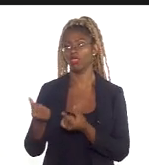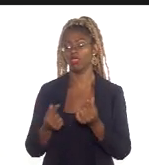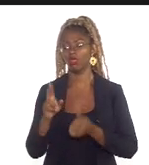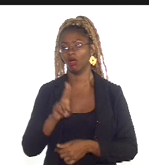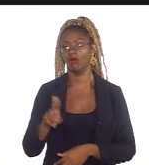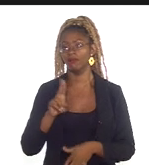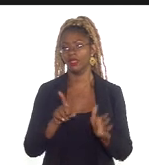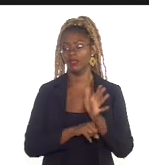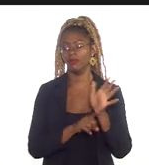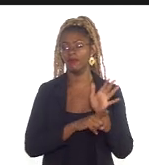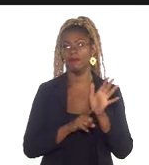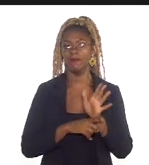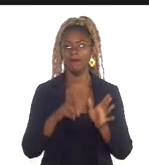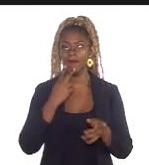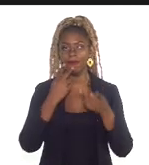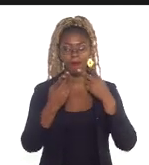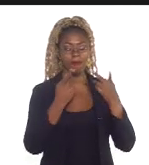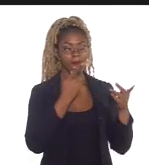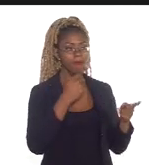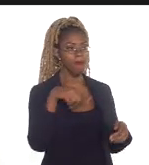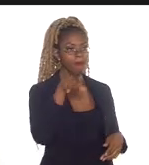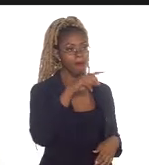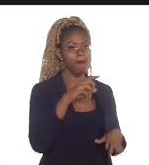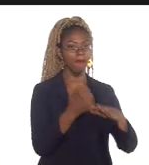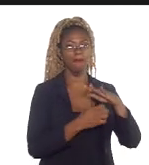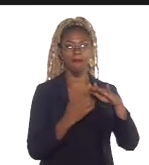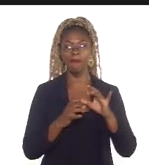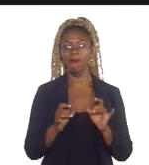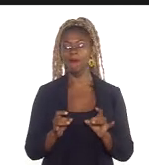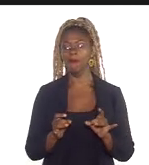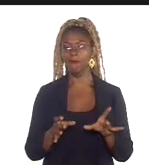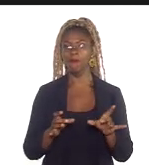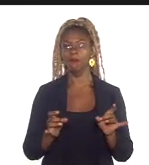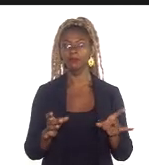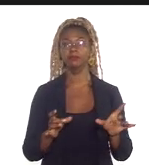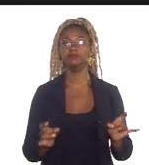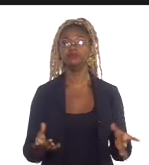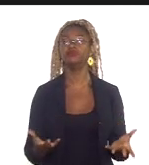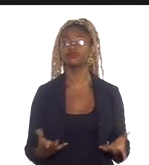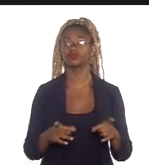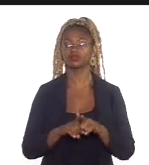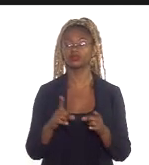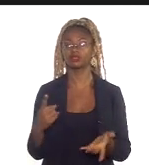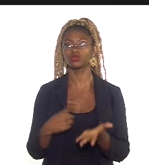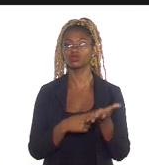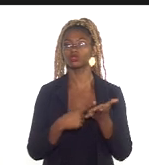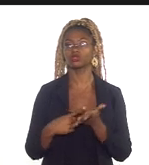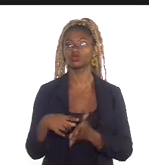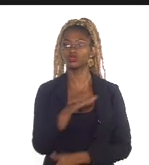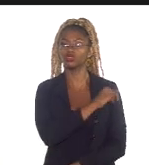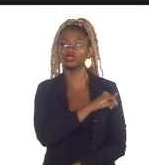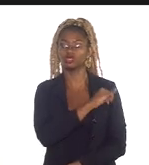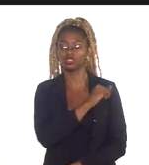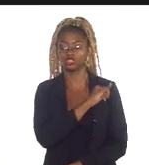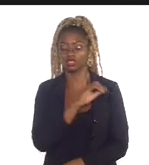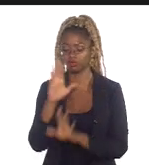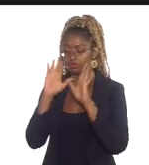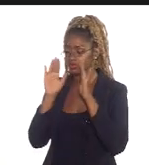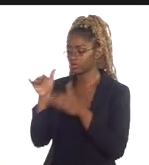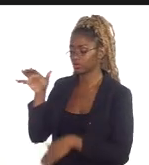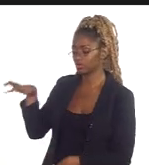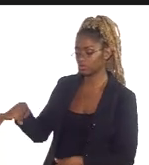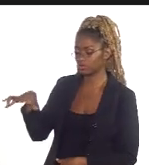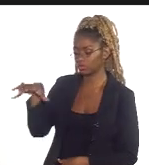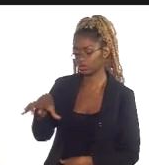declarados pelas concessionárias, e como o acordo é com o Rio de Janeiro, restrito aos campos aí confrontantes